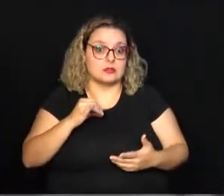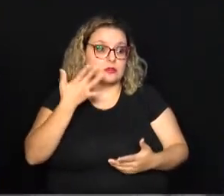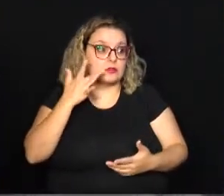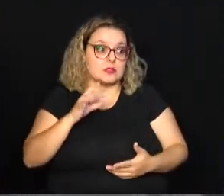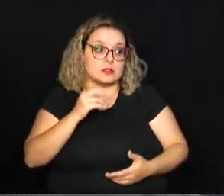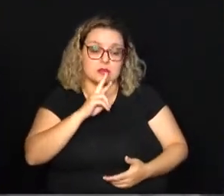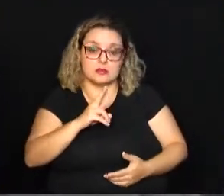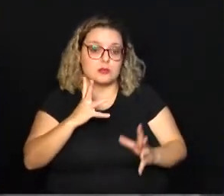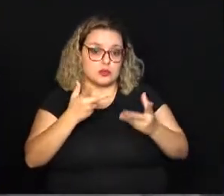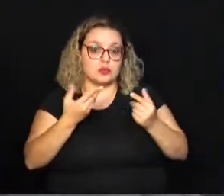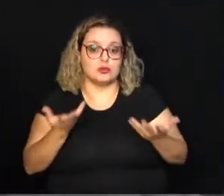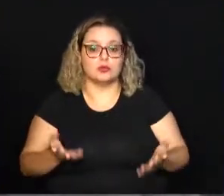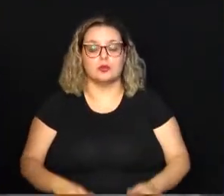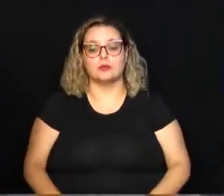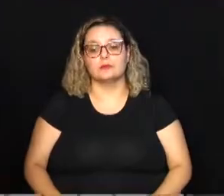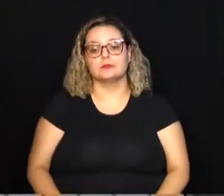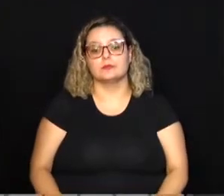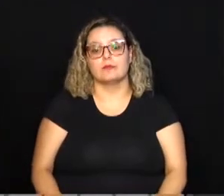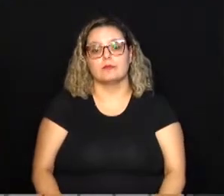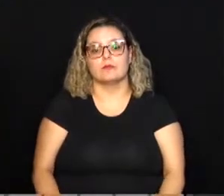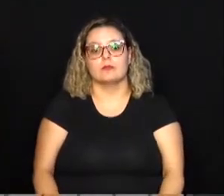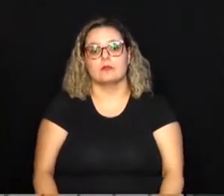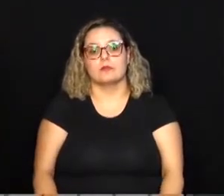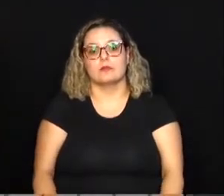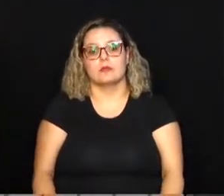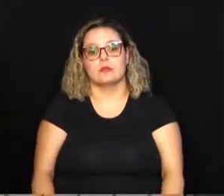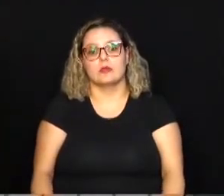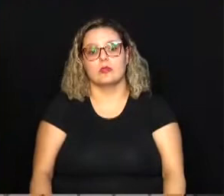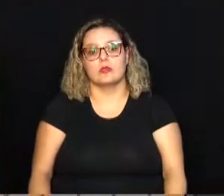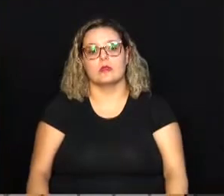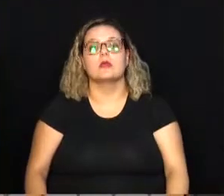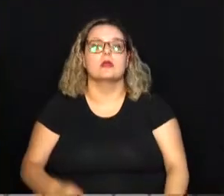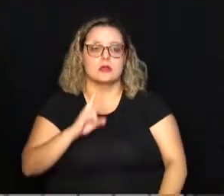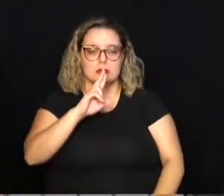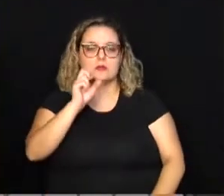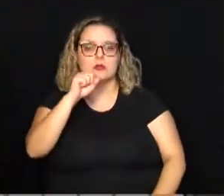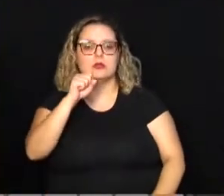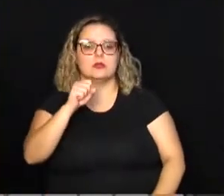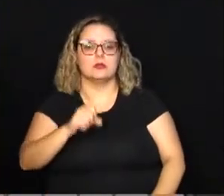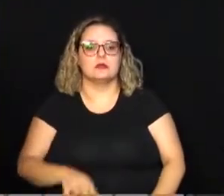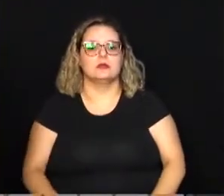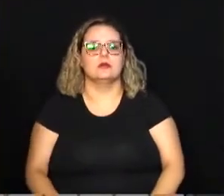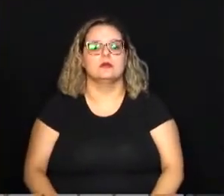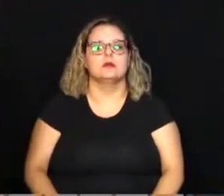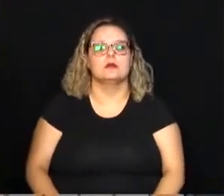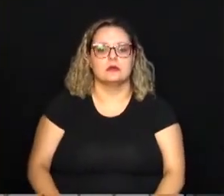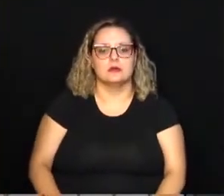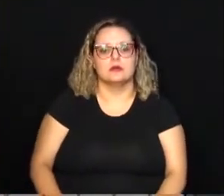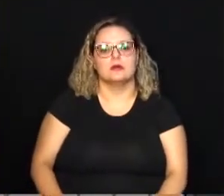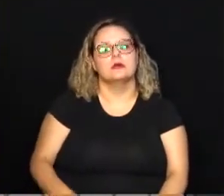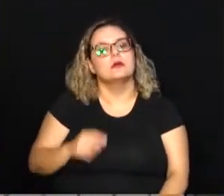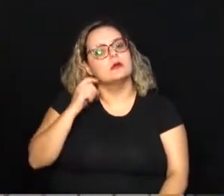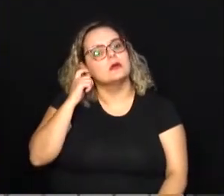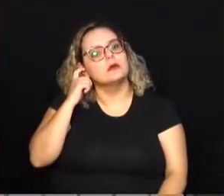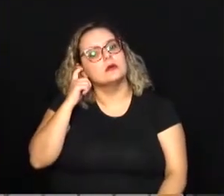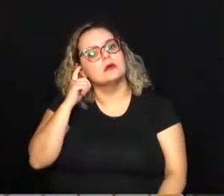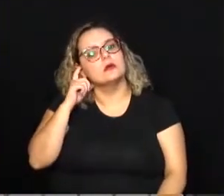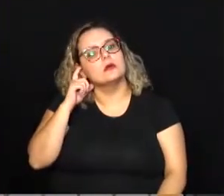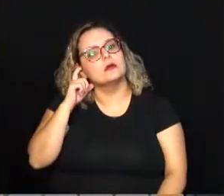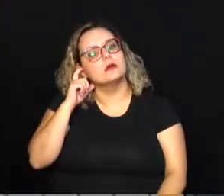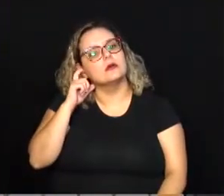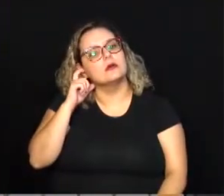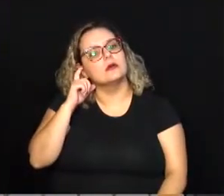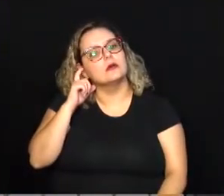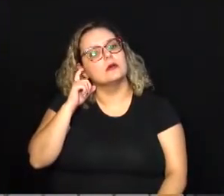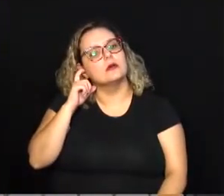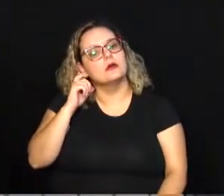comentar. Tá certo, eu acho que respondeu sim. Vou passar para a vereadora Mariana, presidente. Obrigado,